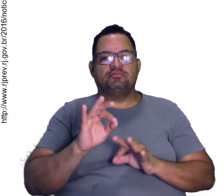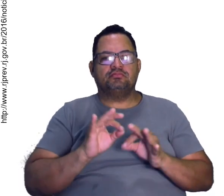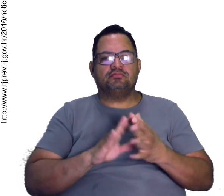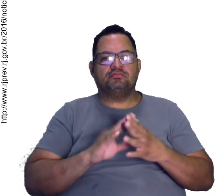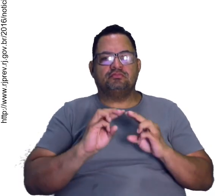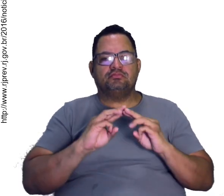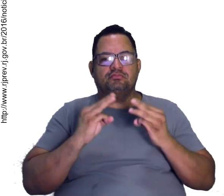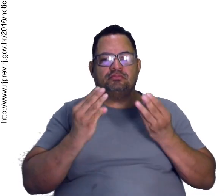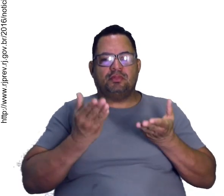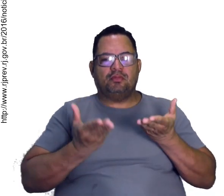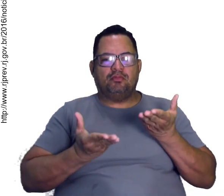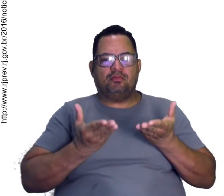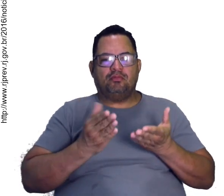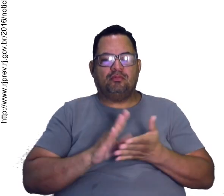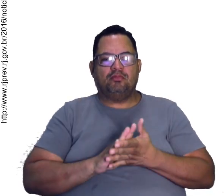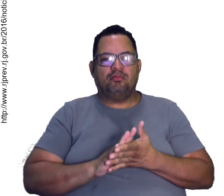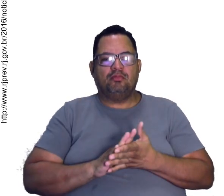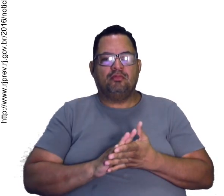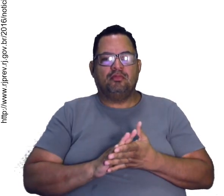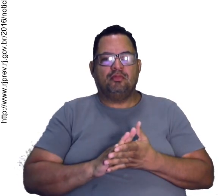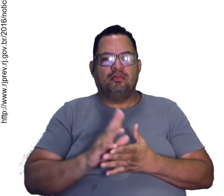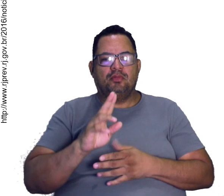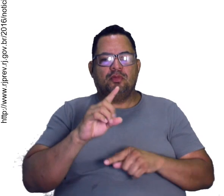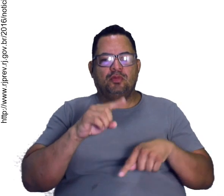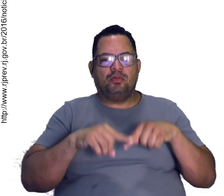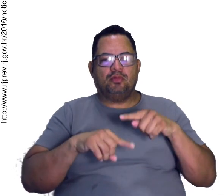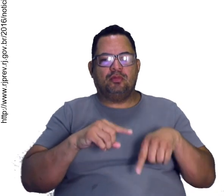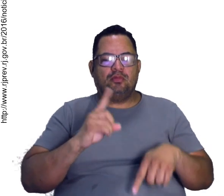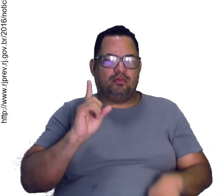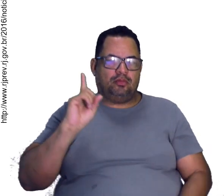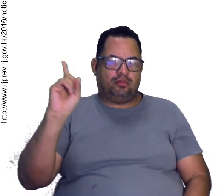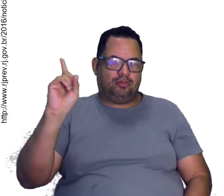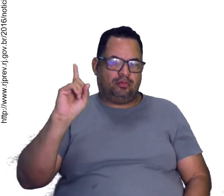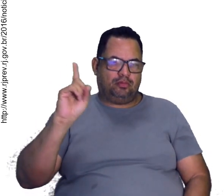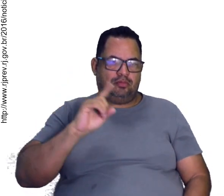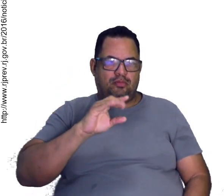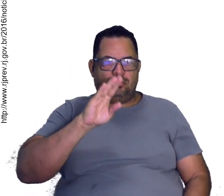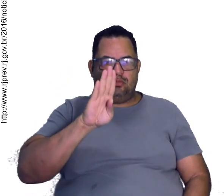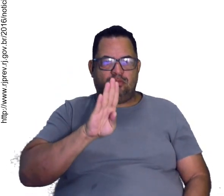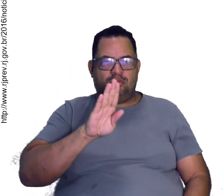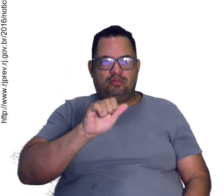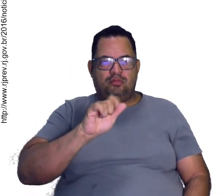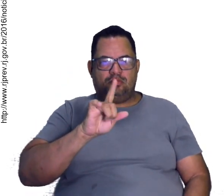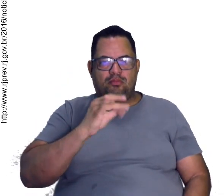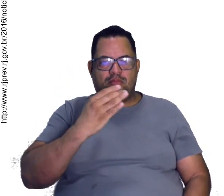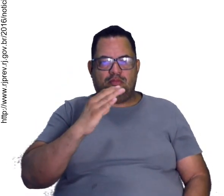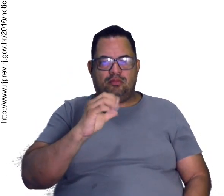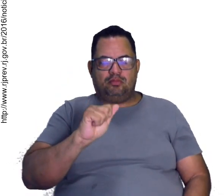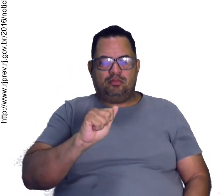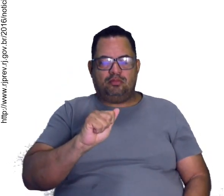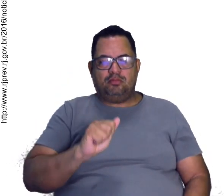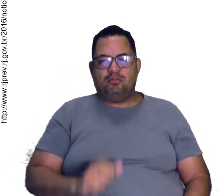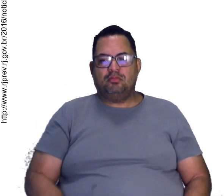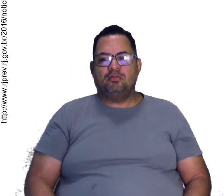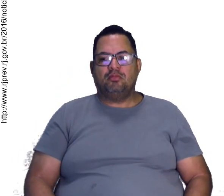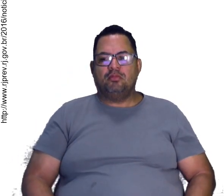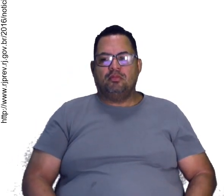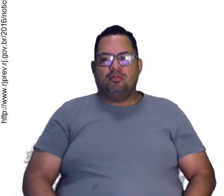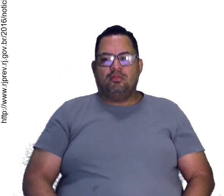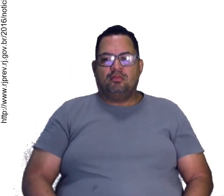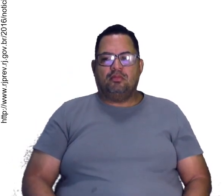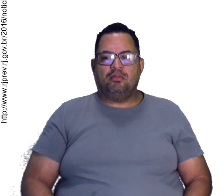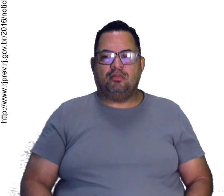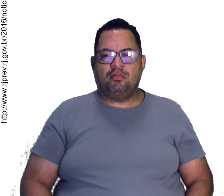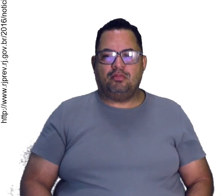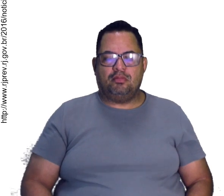utilizamos? Um instrumento chamado balança. Então, veja bem aí, olha, o que a criança está falando